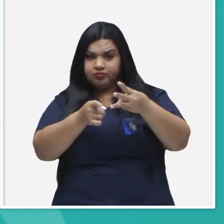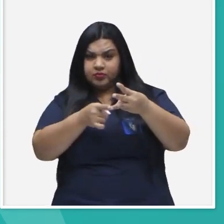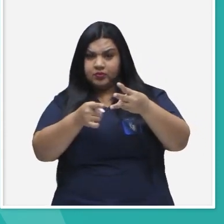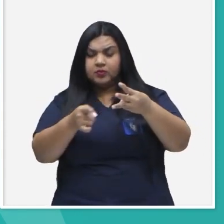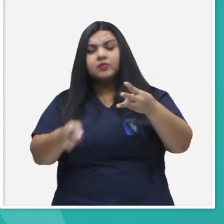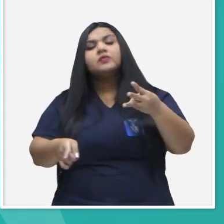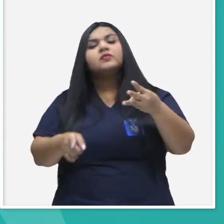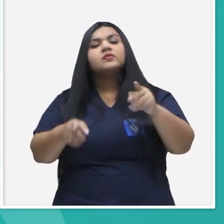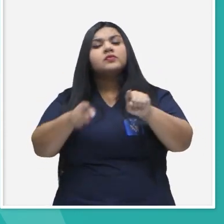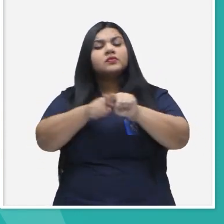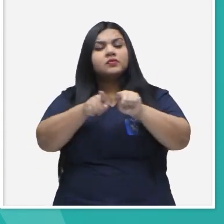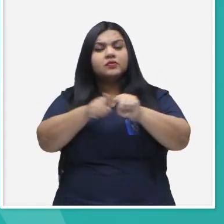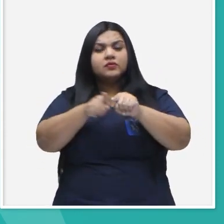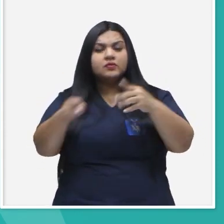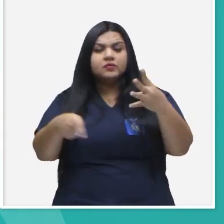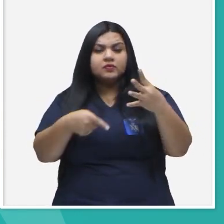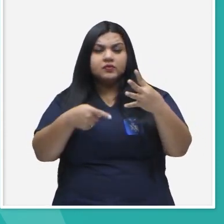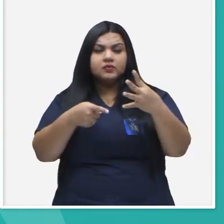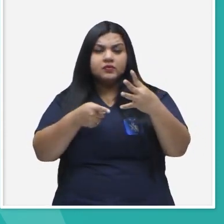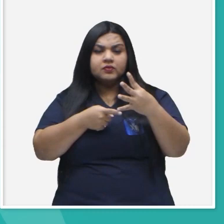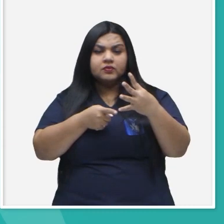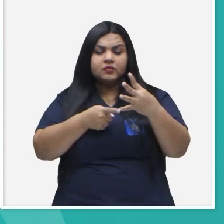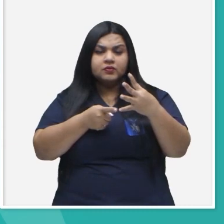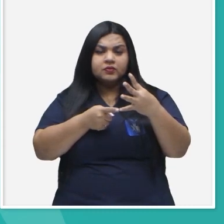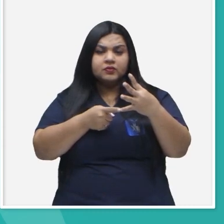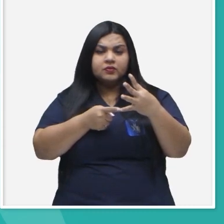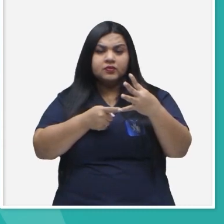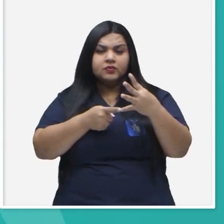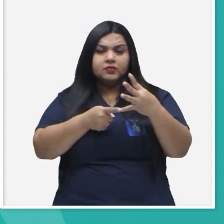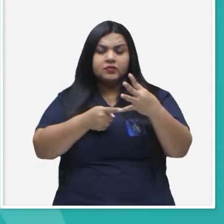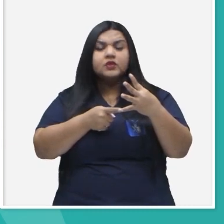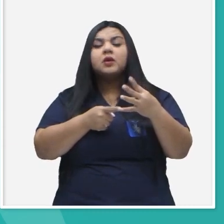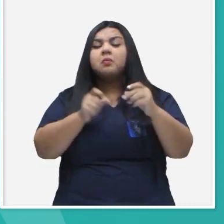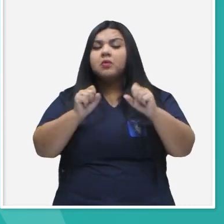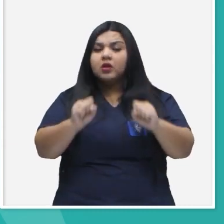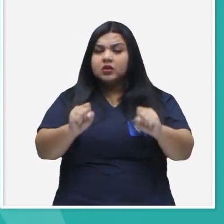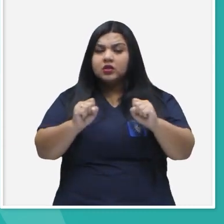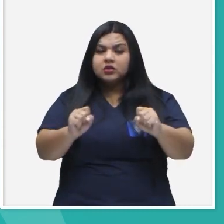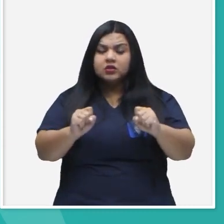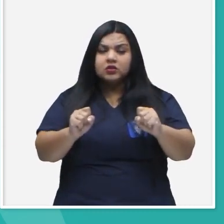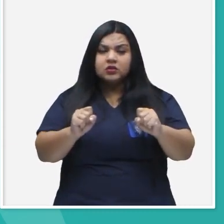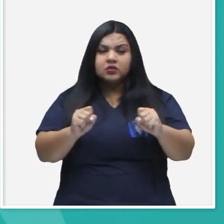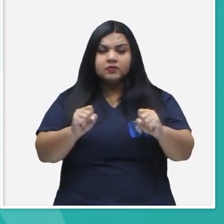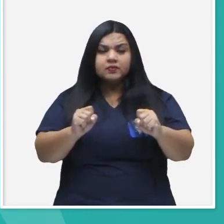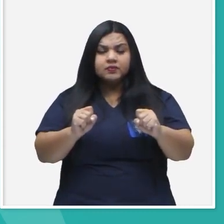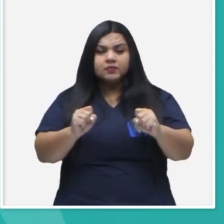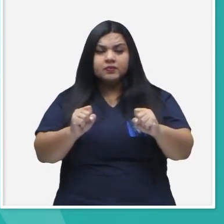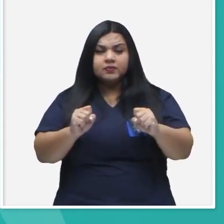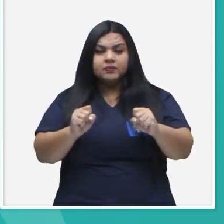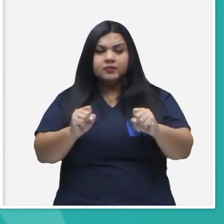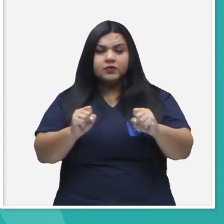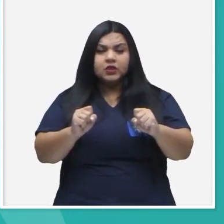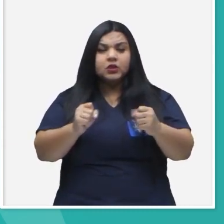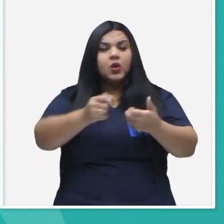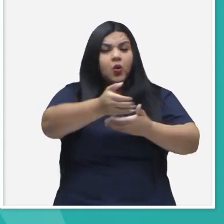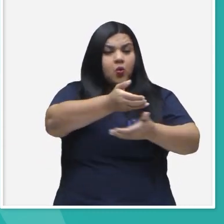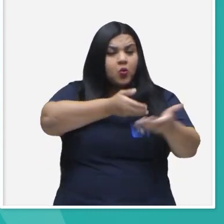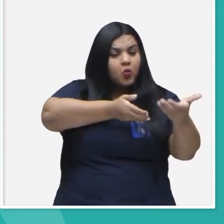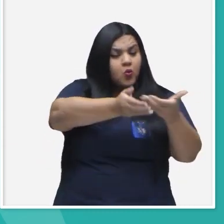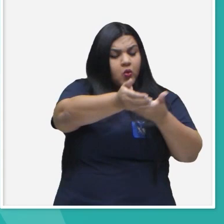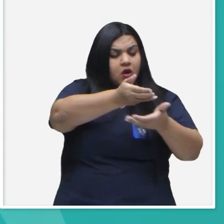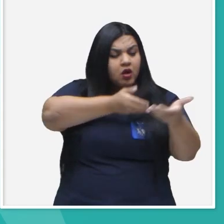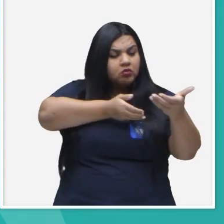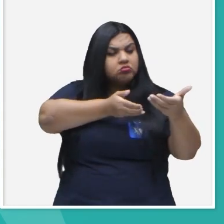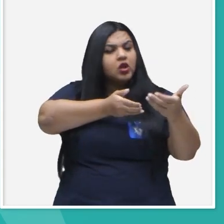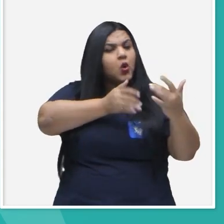E também os esportes eles podem ser classificados com interação